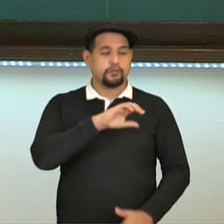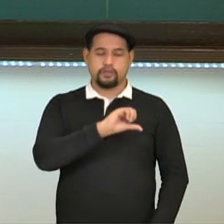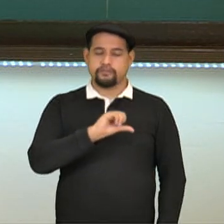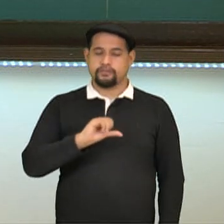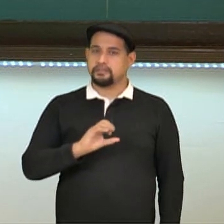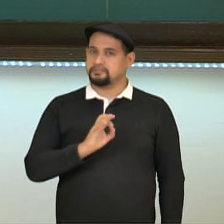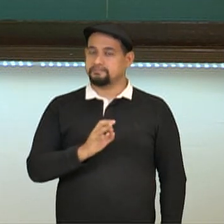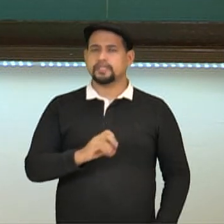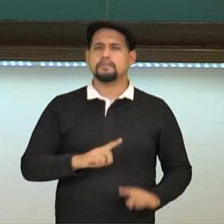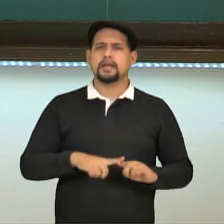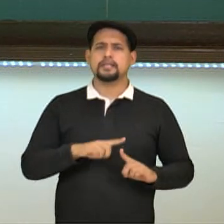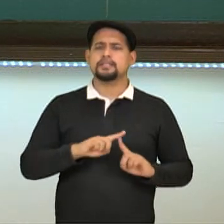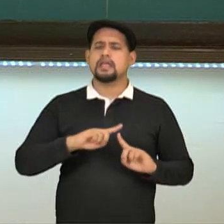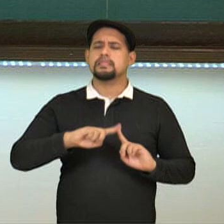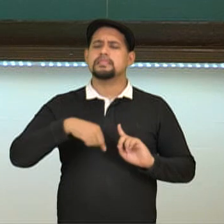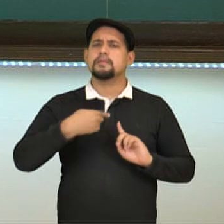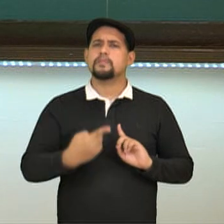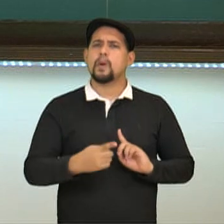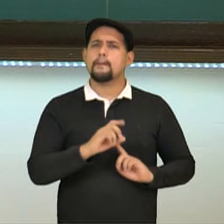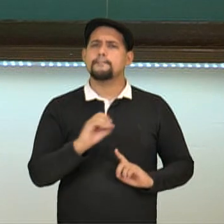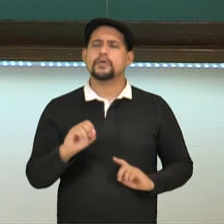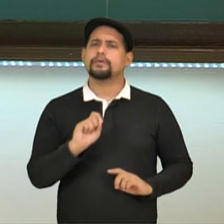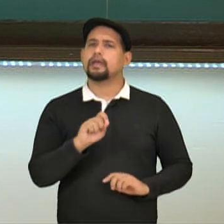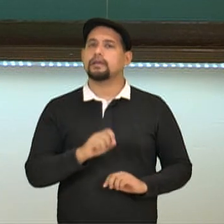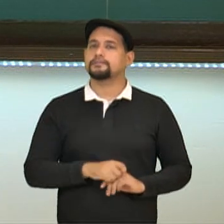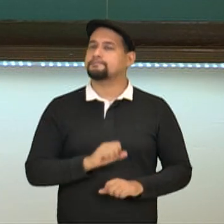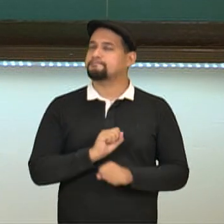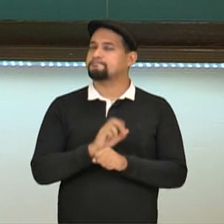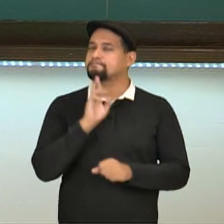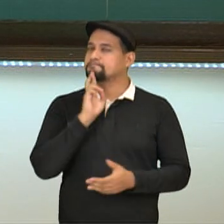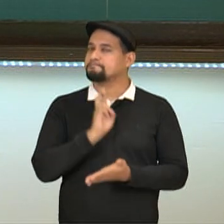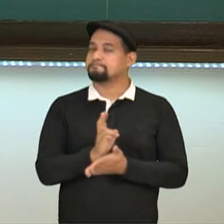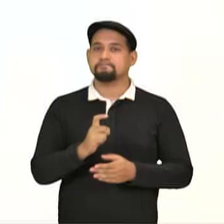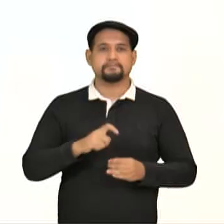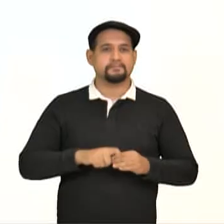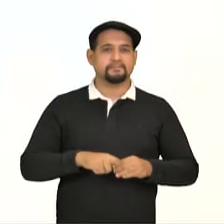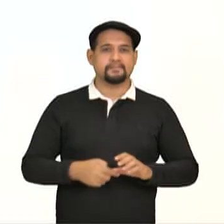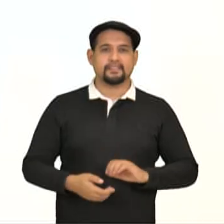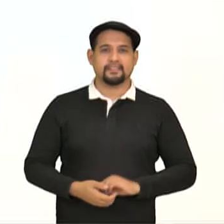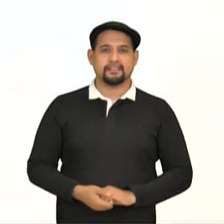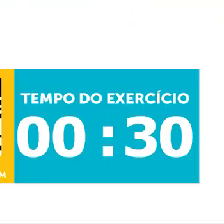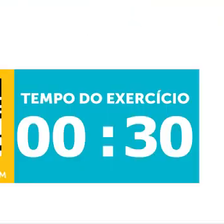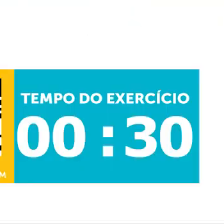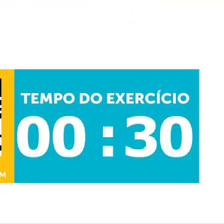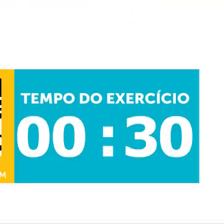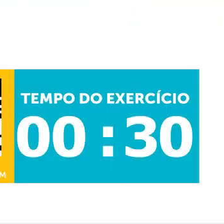vem antes. E o sucessor? Quem será? Tempo para vocês e a gente já volta.